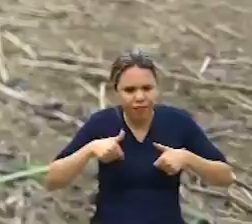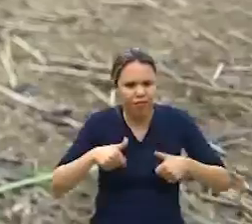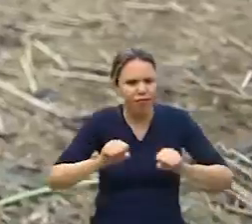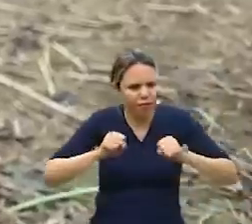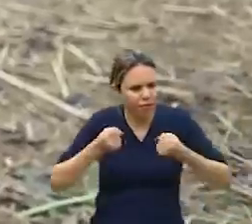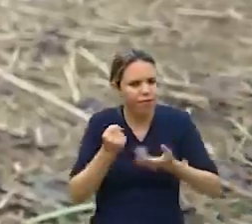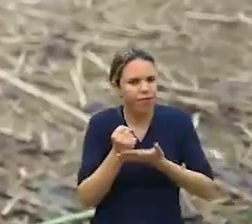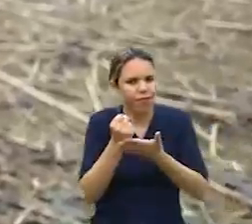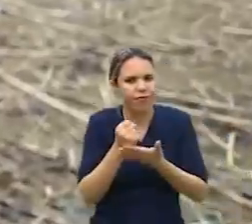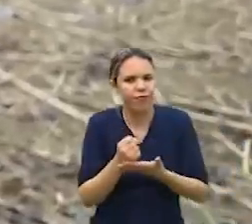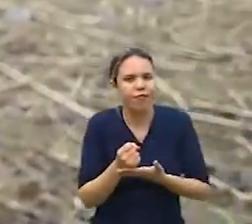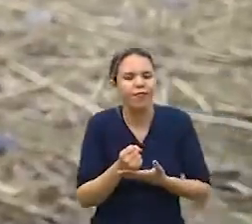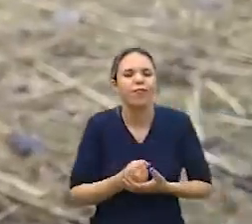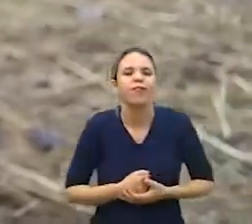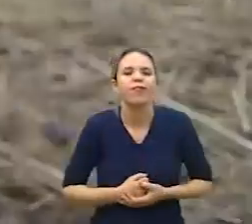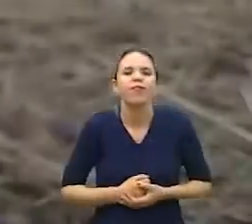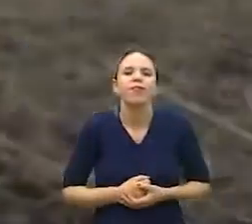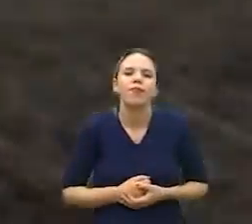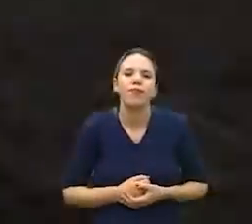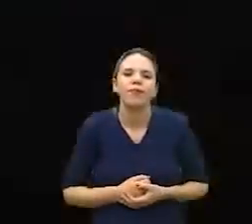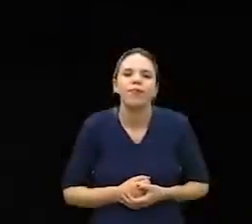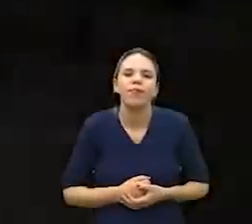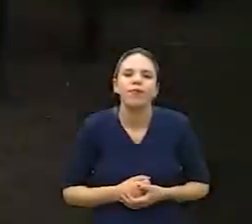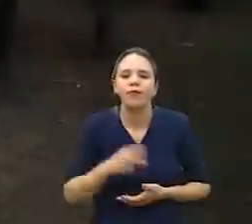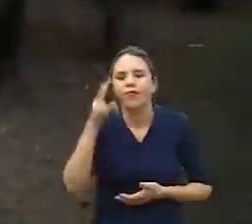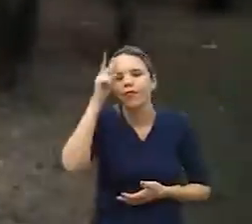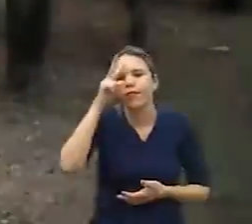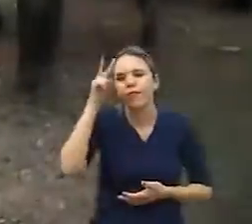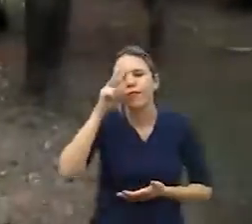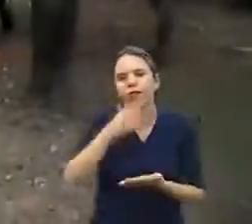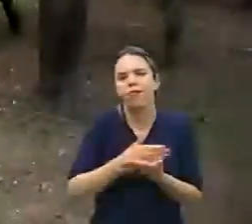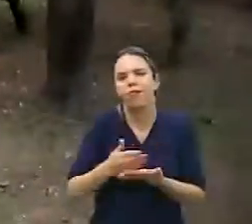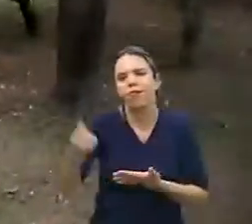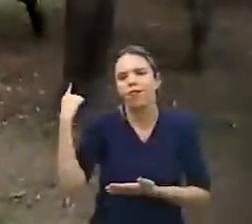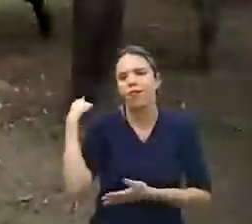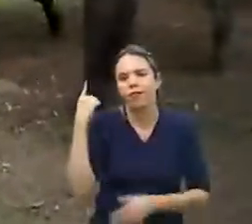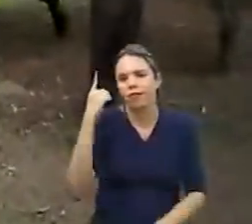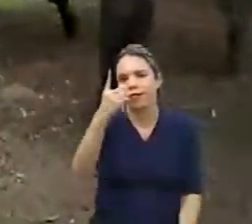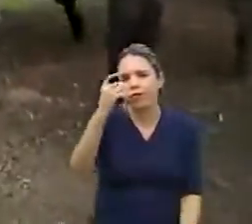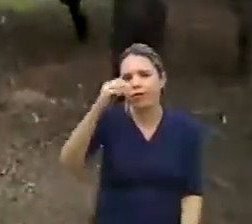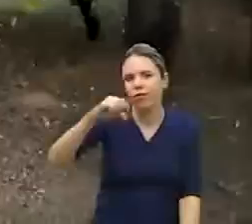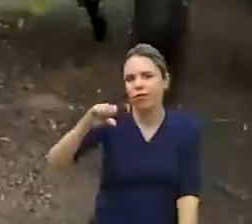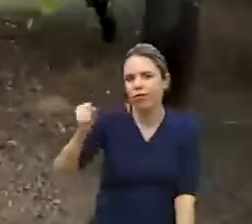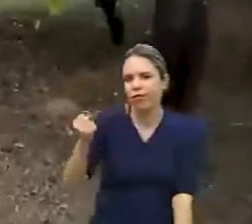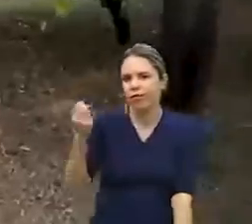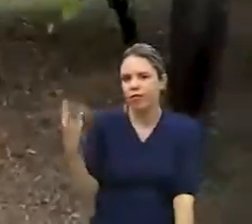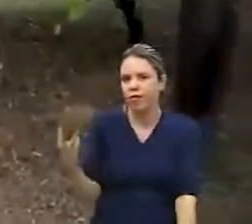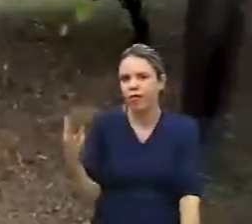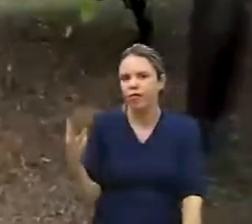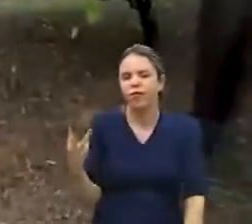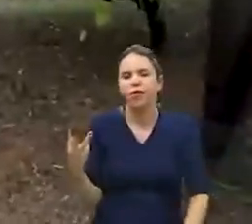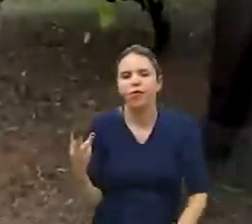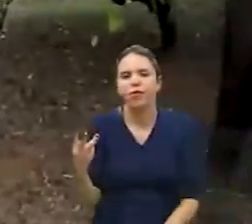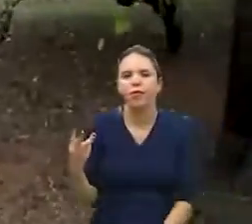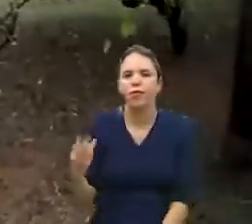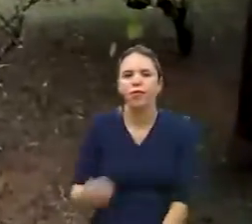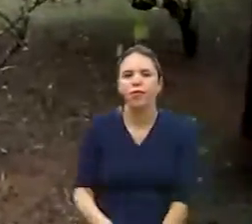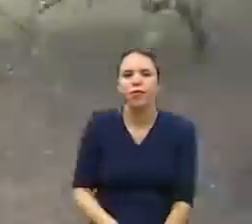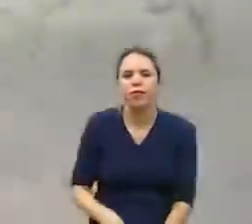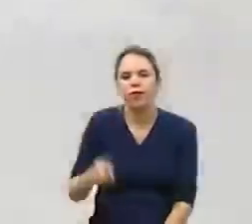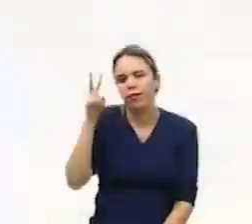não medem esforços quando o assunto é resgate. Uma história que começou em